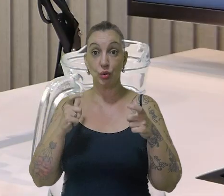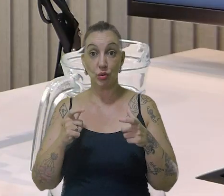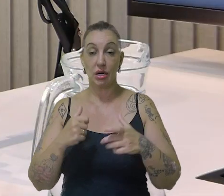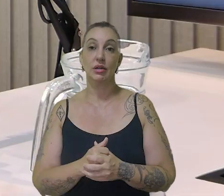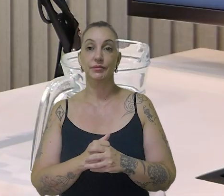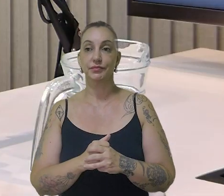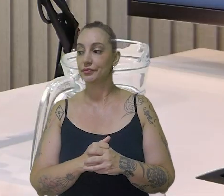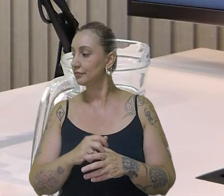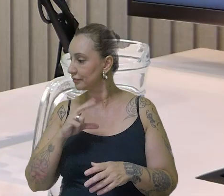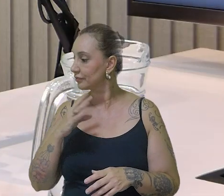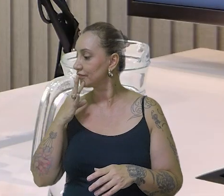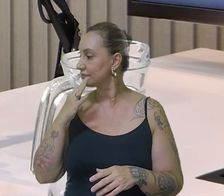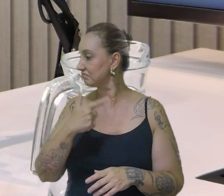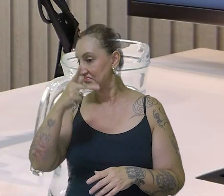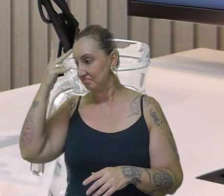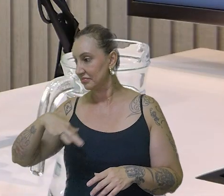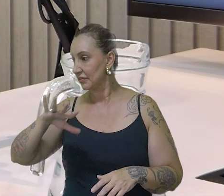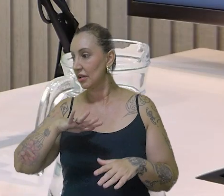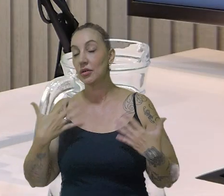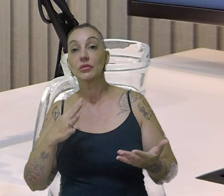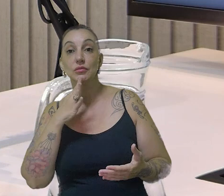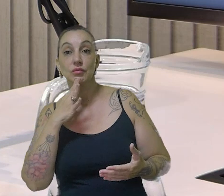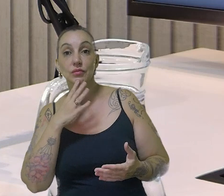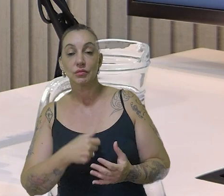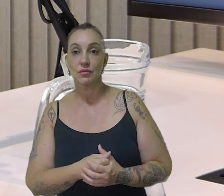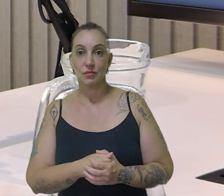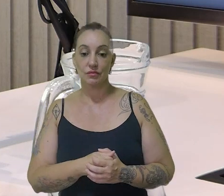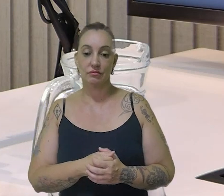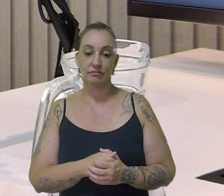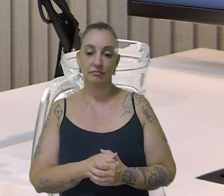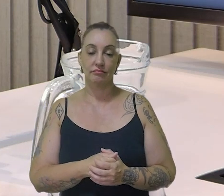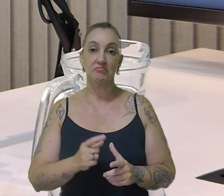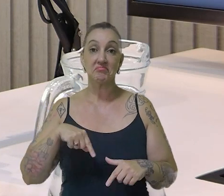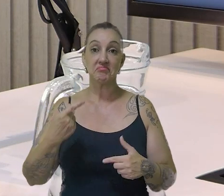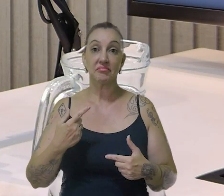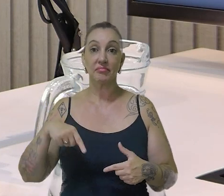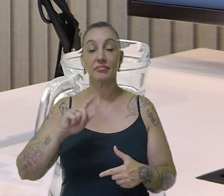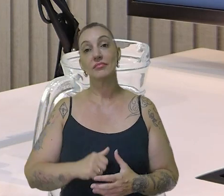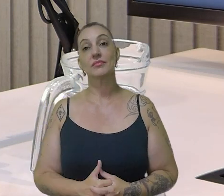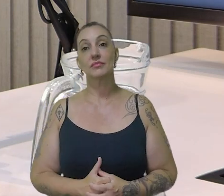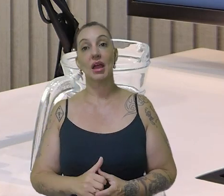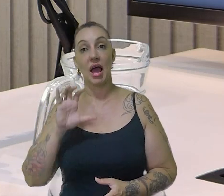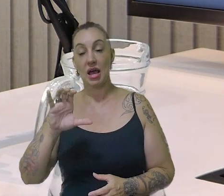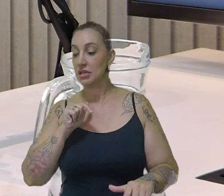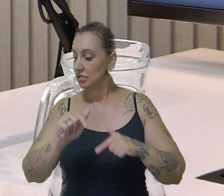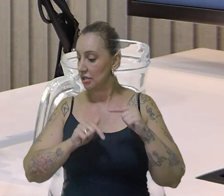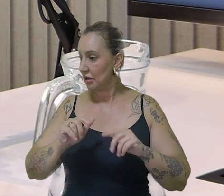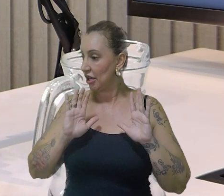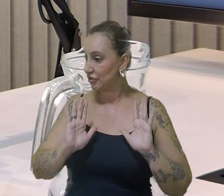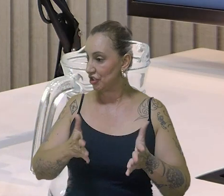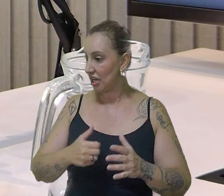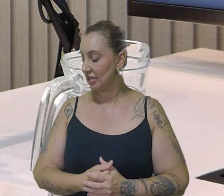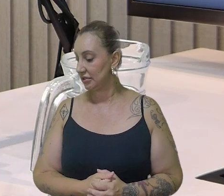de Pô vou conhecer outra galera vou ver qual é e vou me jogar assim só que é isso eu já trabalhava